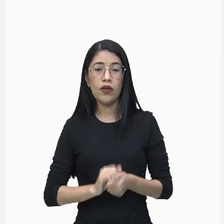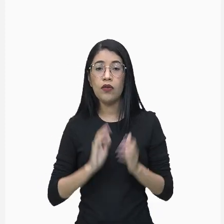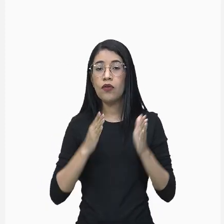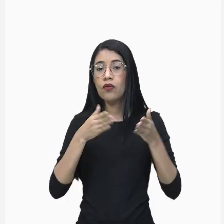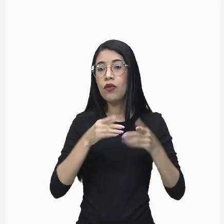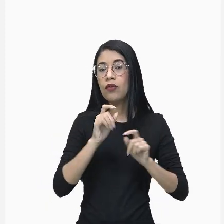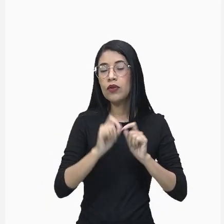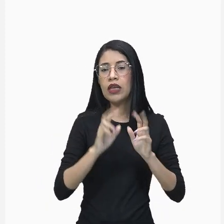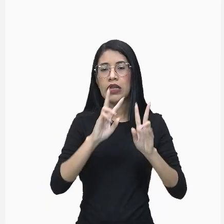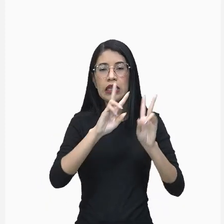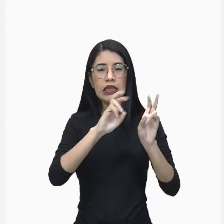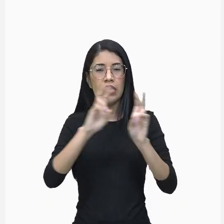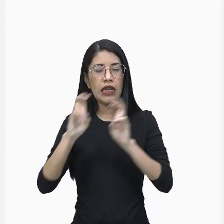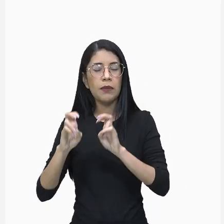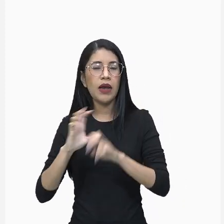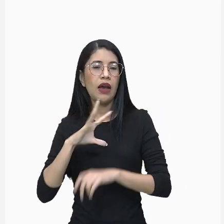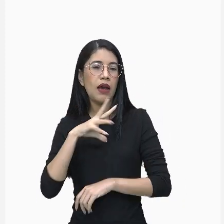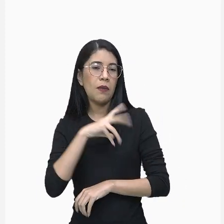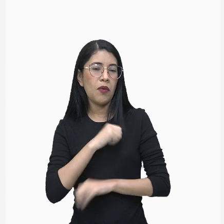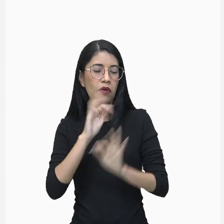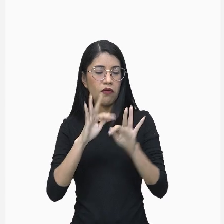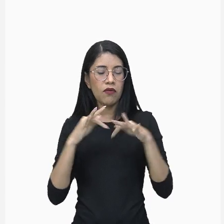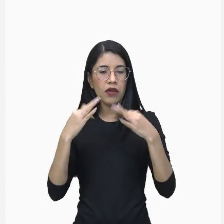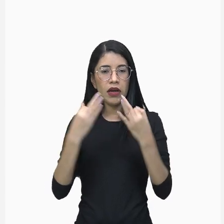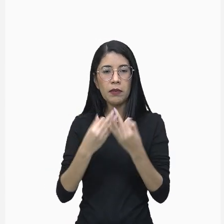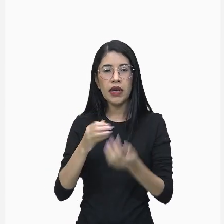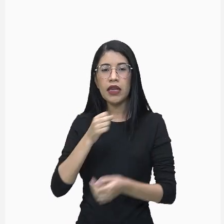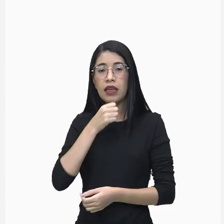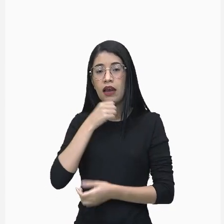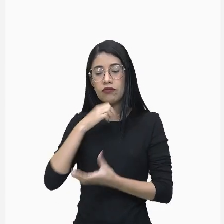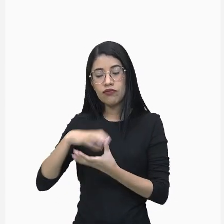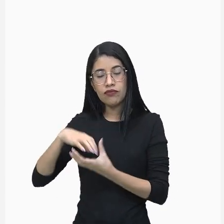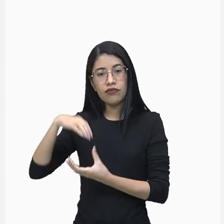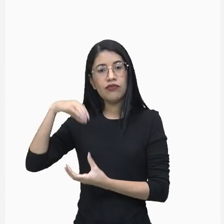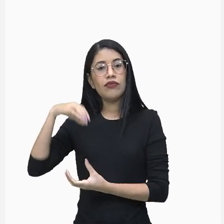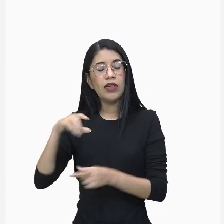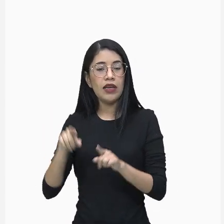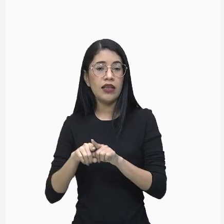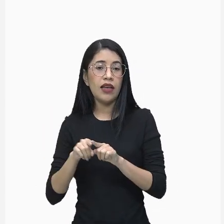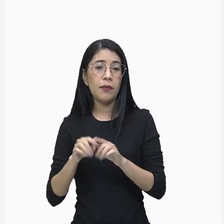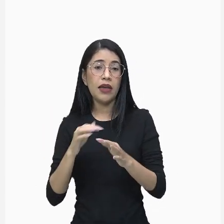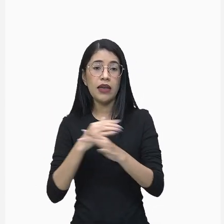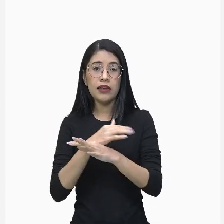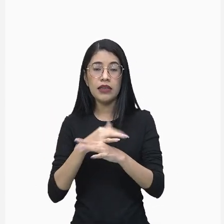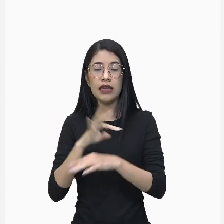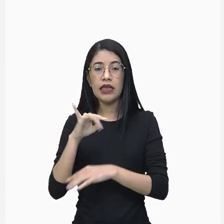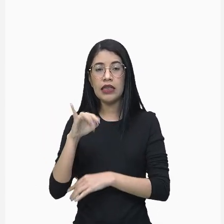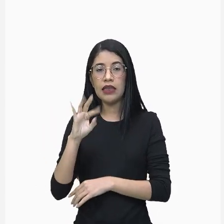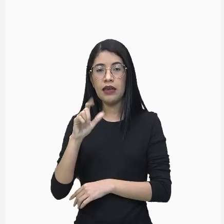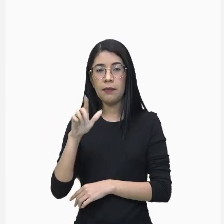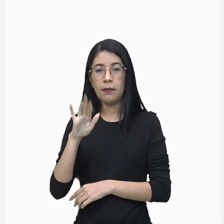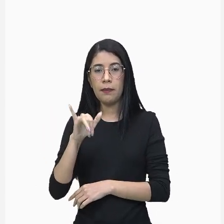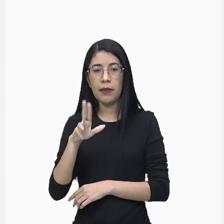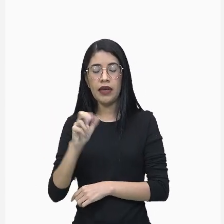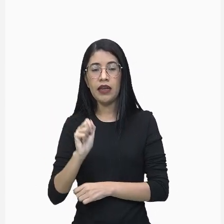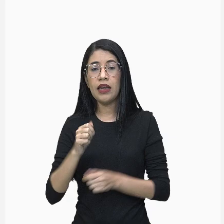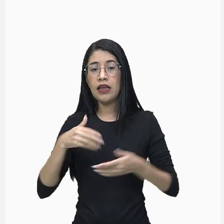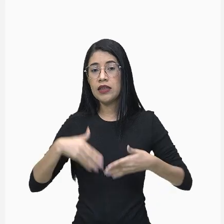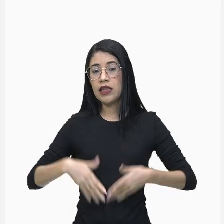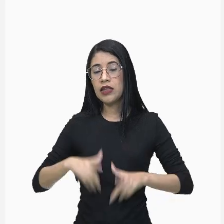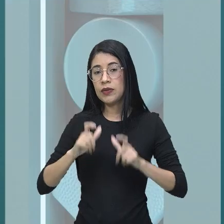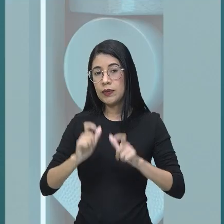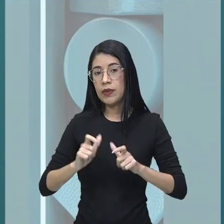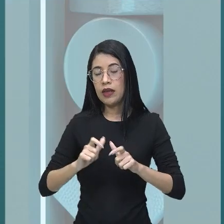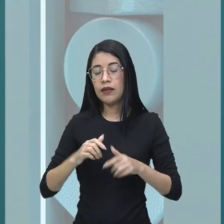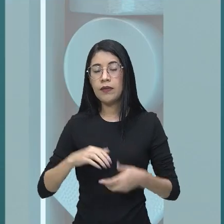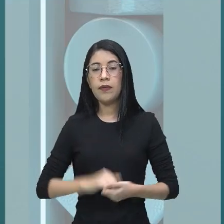nos temas como o amor, a família e o envelhecimento, e também a cidade de Itabira, que foi a sua cidade natal. E